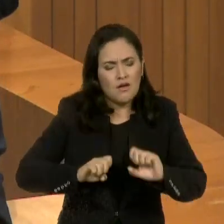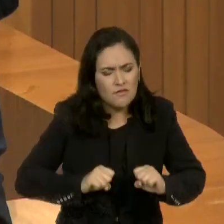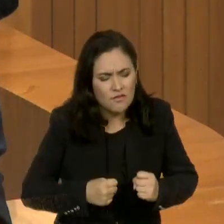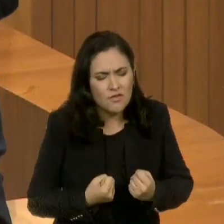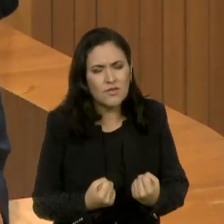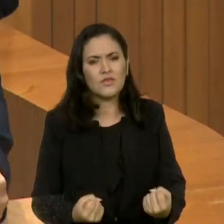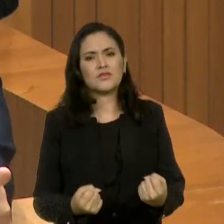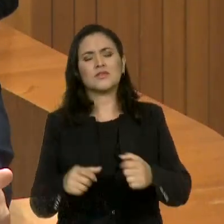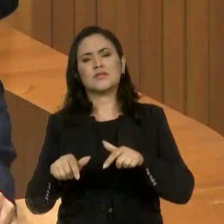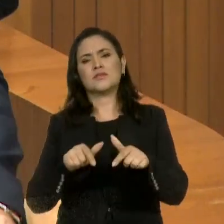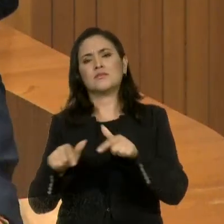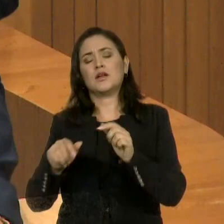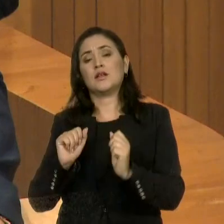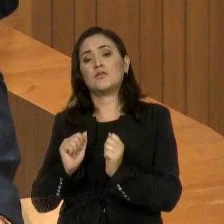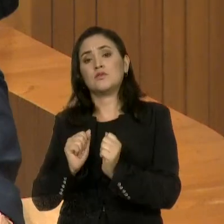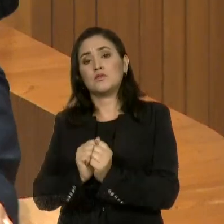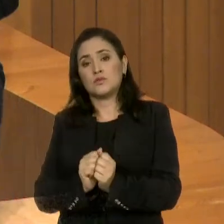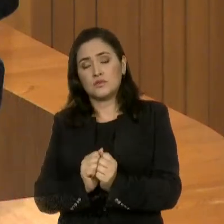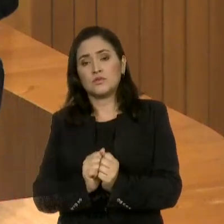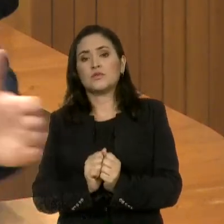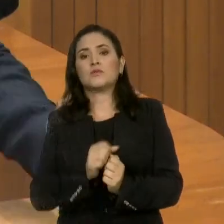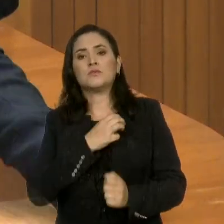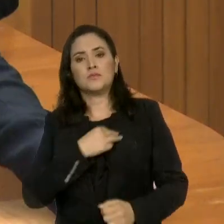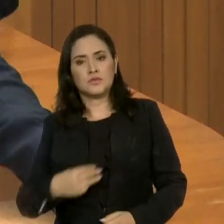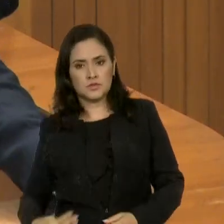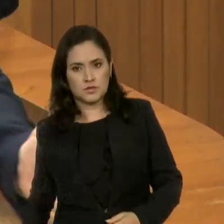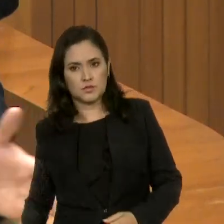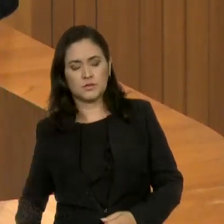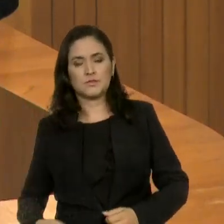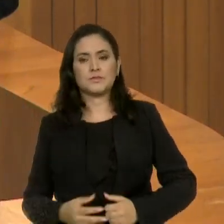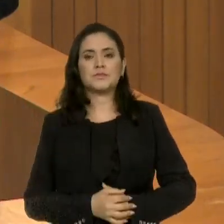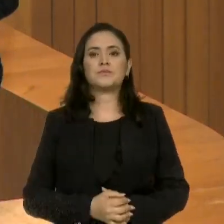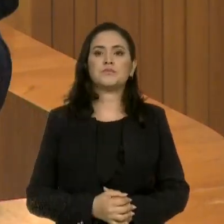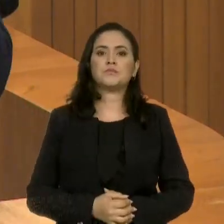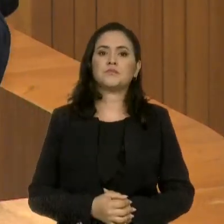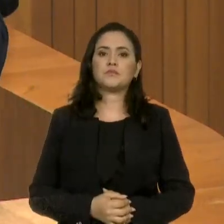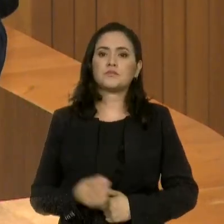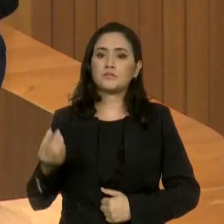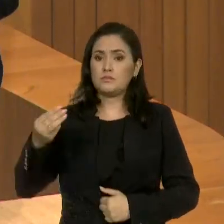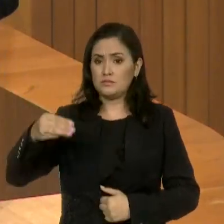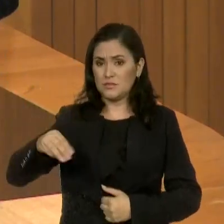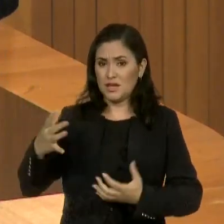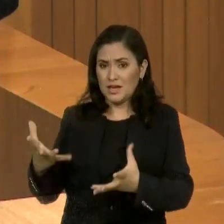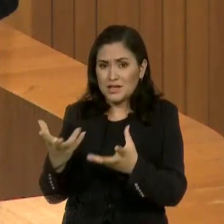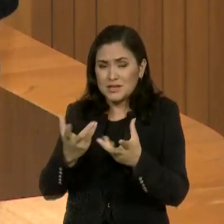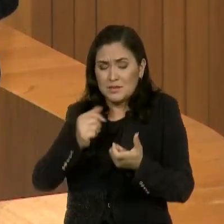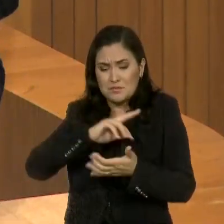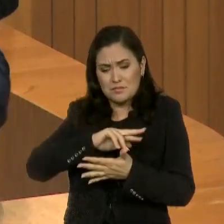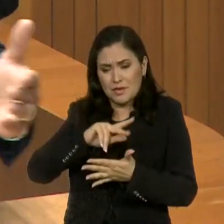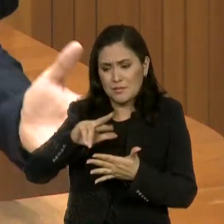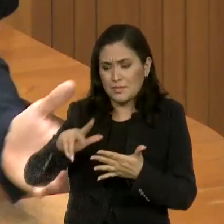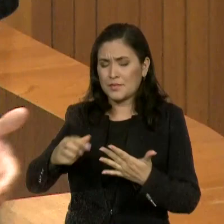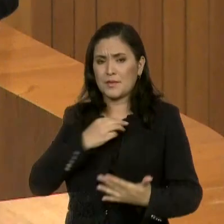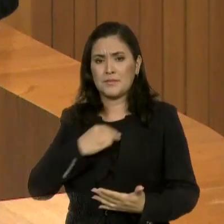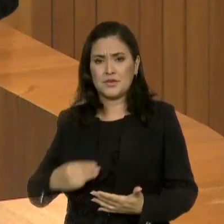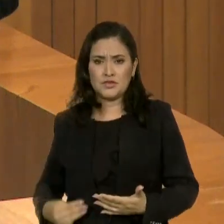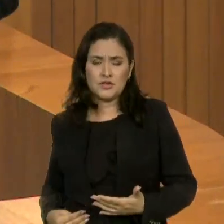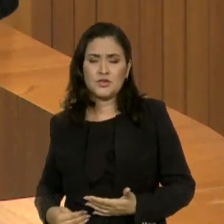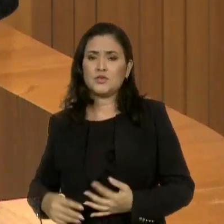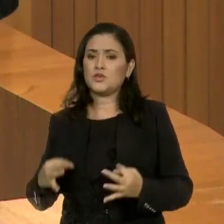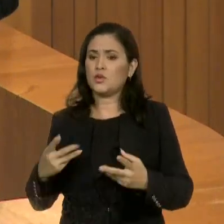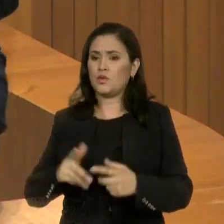junto aos ministros. Ultimamente, o Maranhão tem recebido vários ministros de todas as